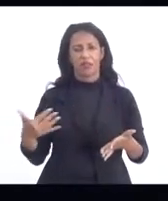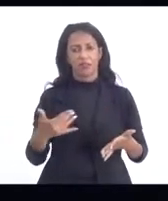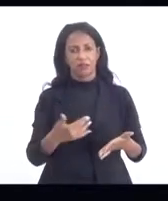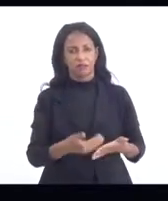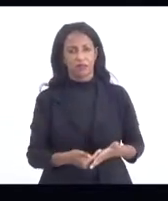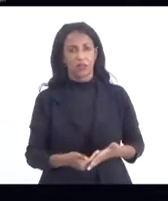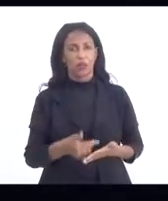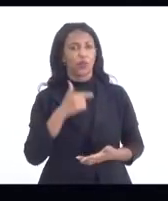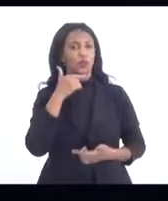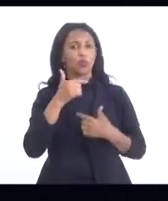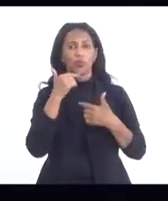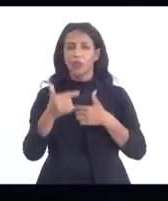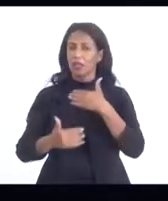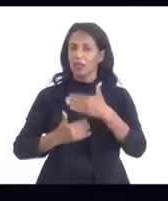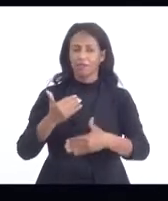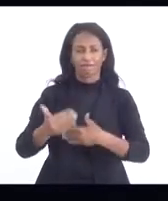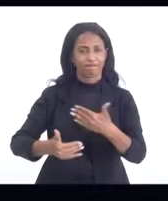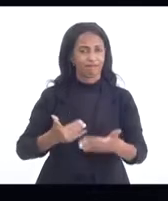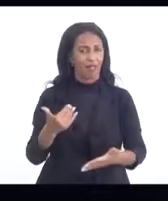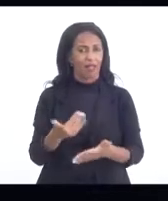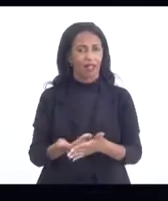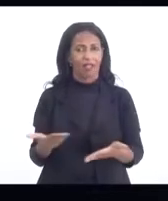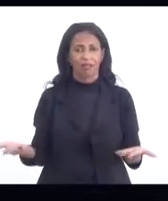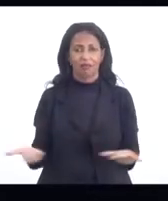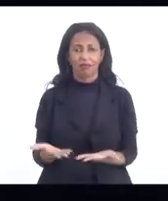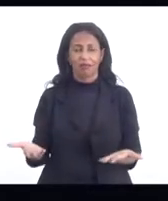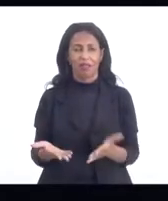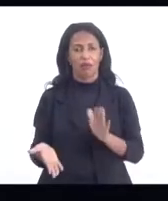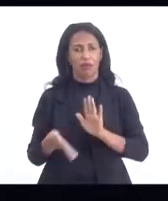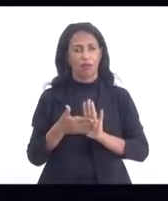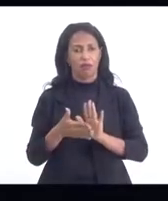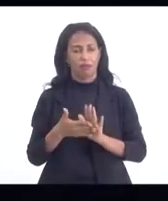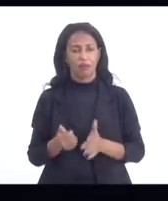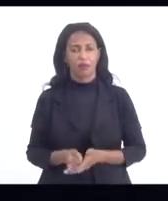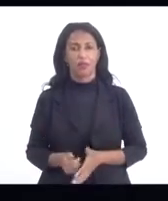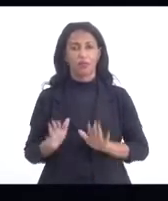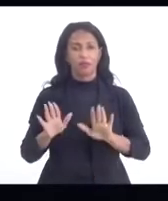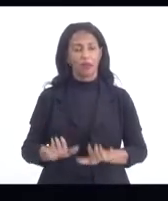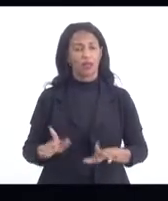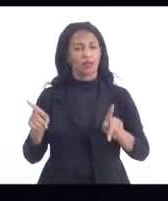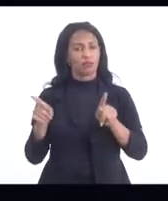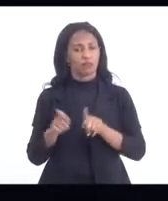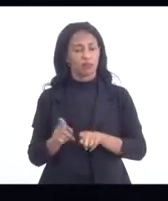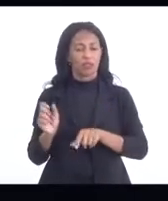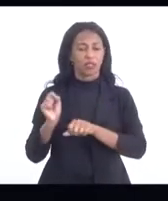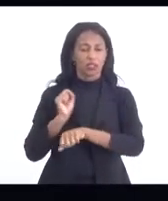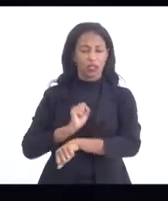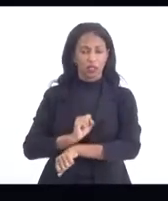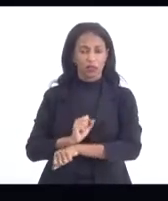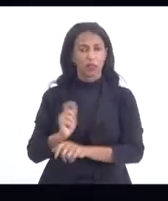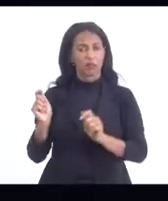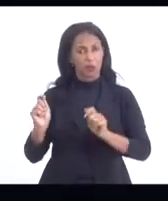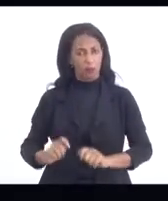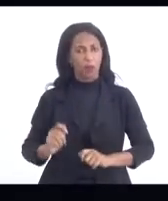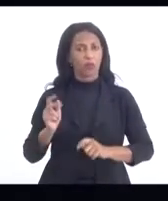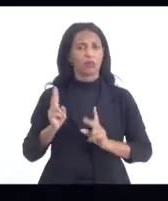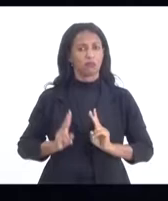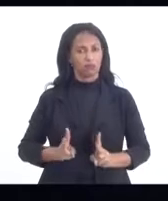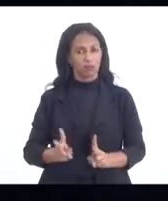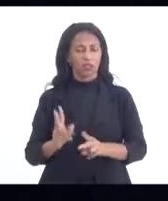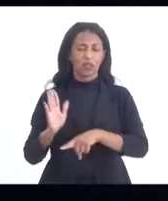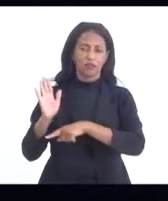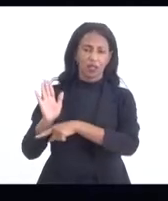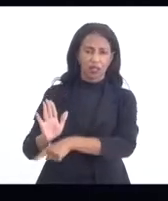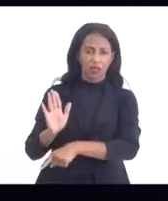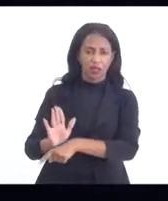restrições, não conseguiu avançar até agora com essa pauta. Mas ainda esperamos que isso possa estar avançando, que vai